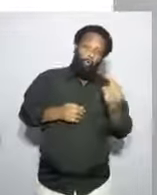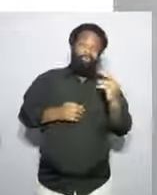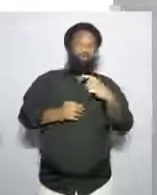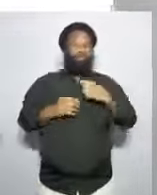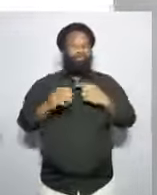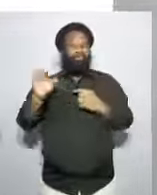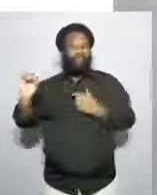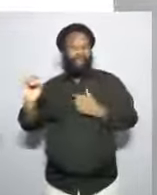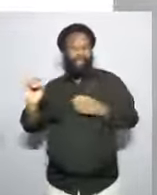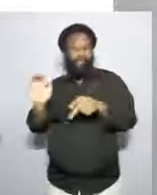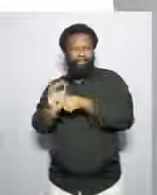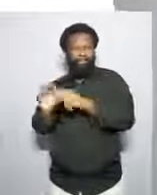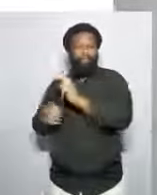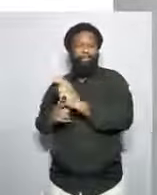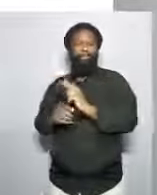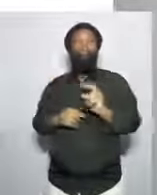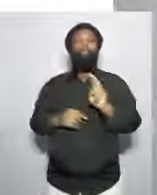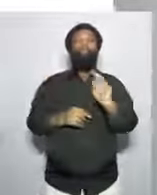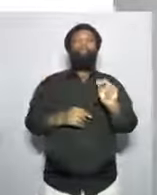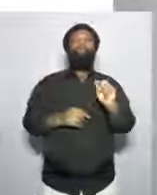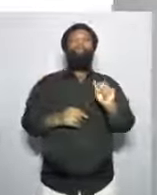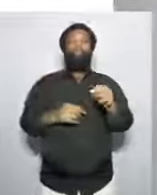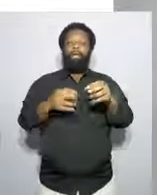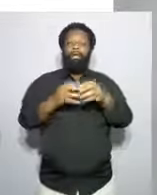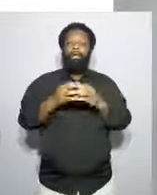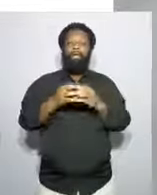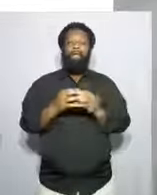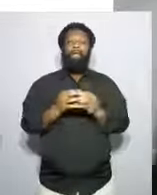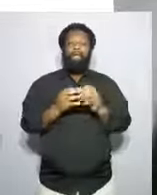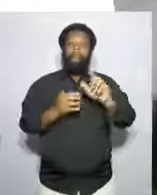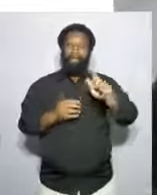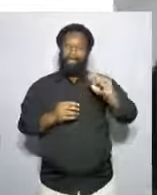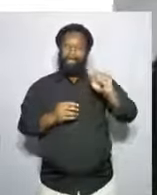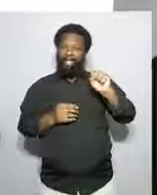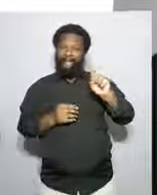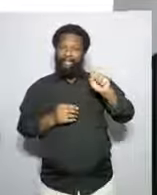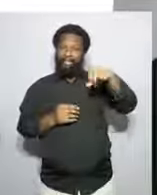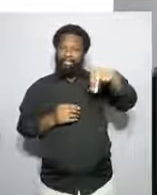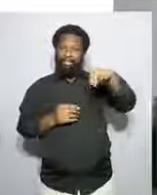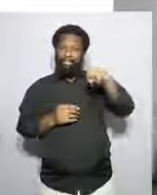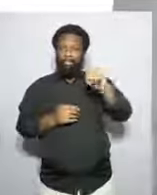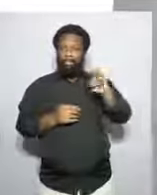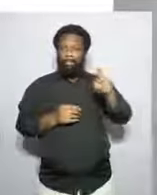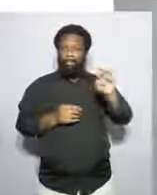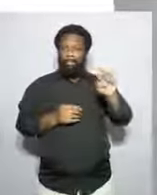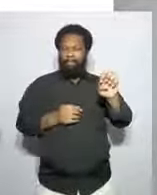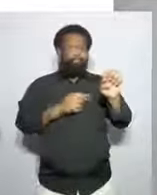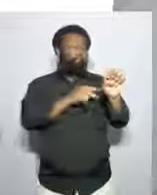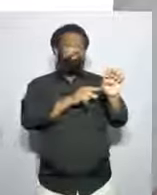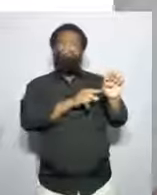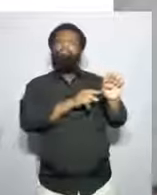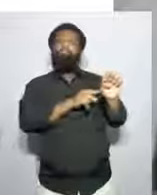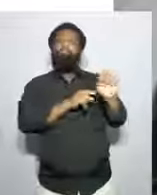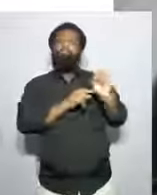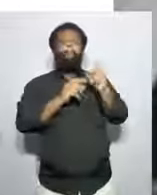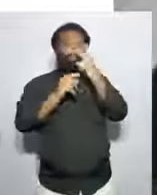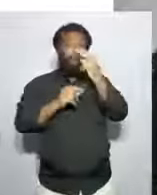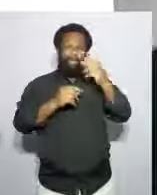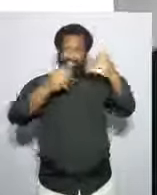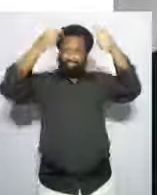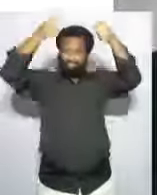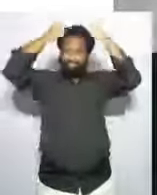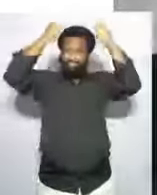zero para representar, são os gases nobres, pessoal. Esse termo nobres, nobreza,